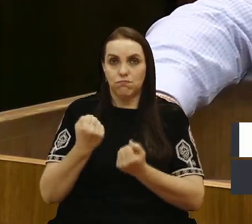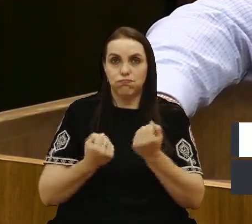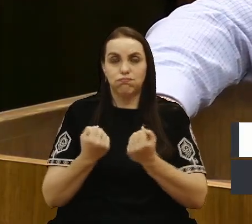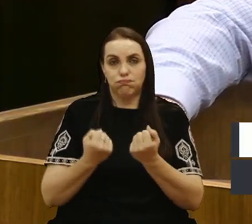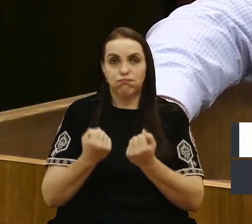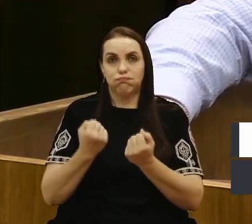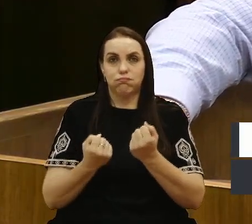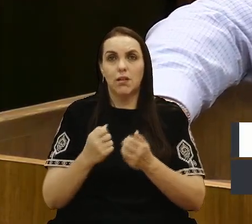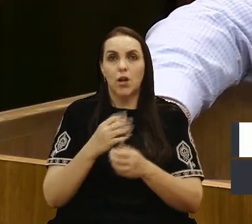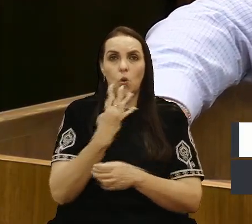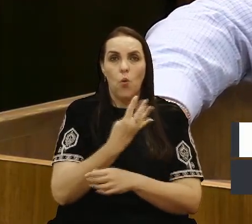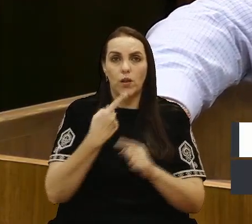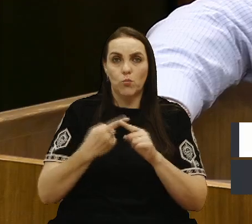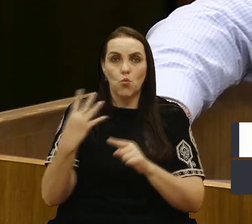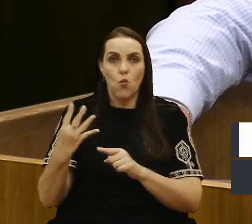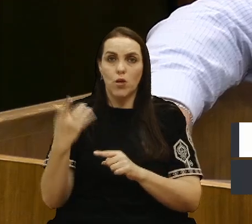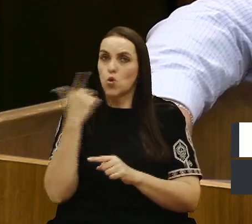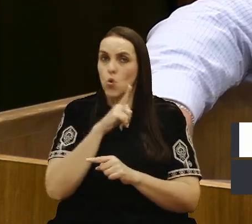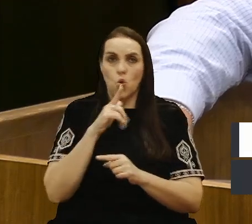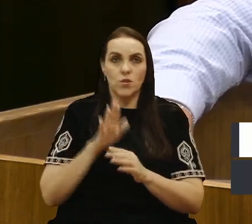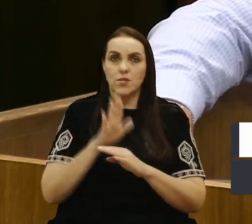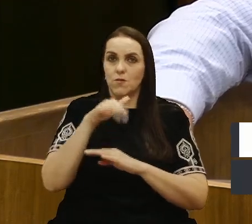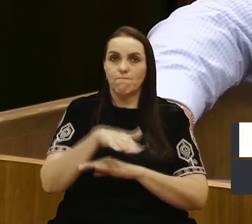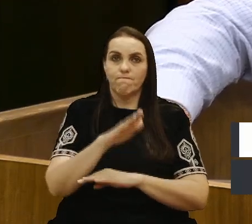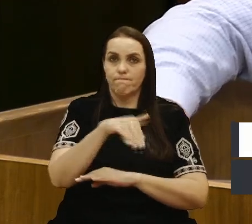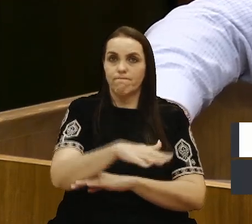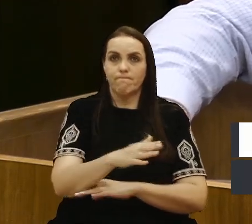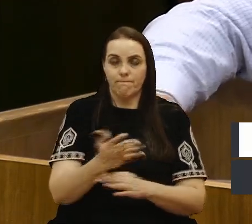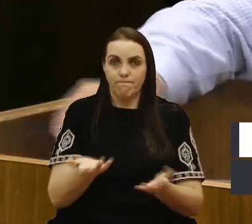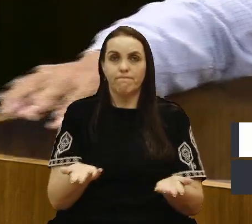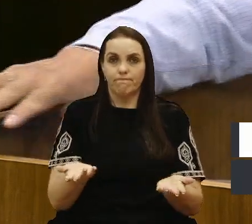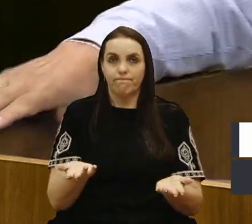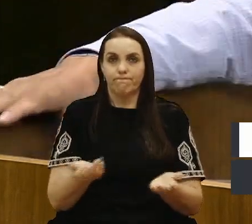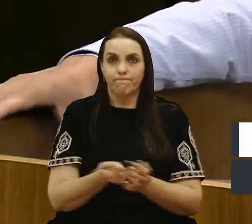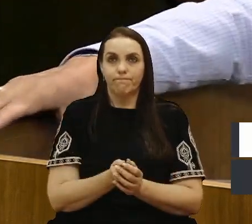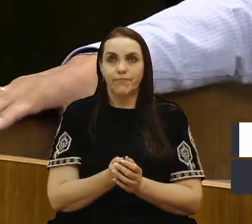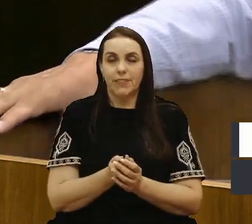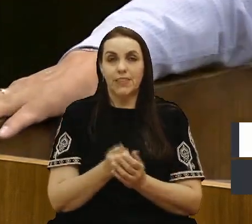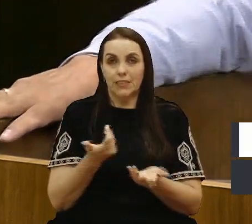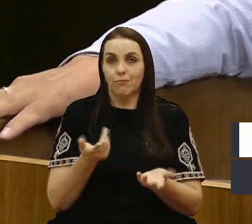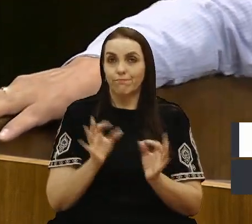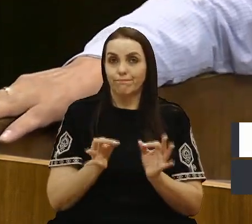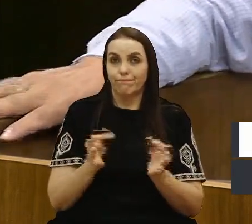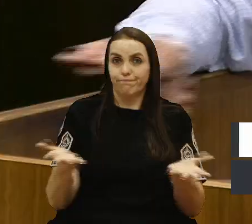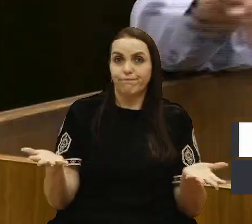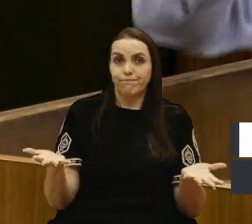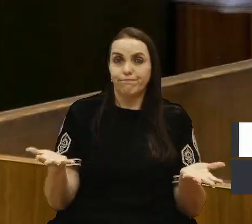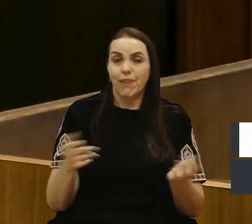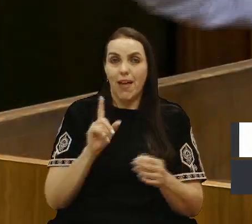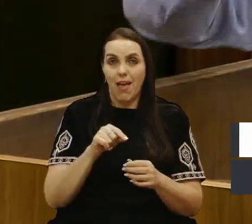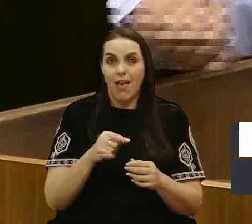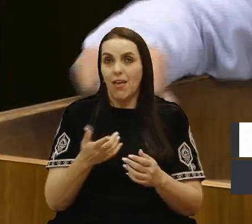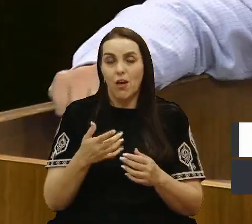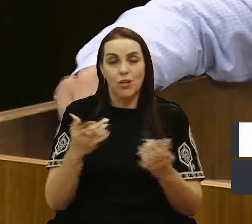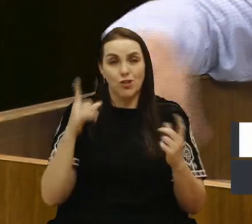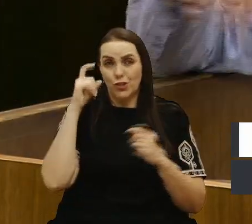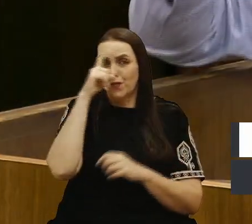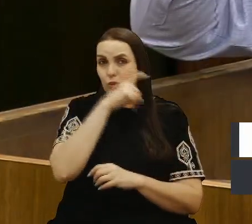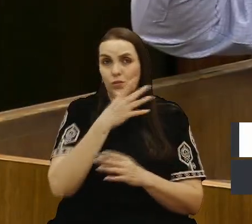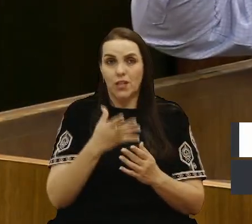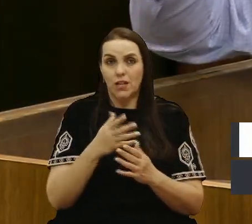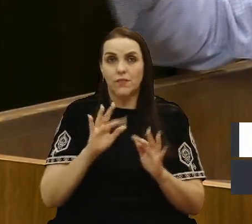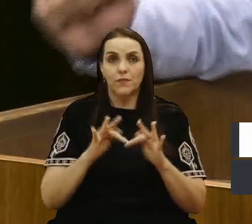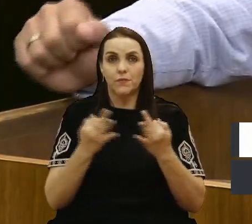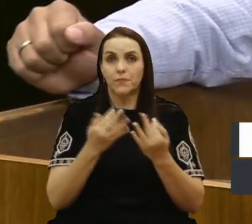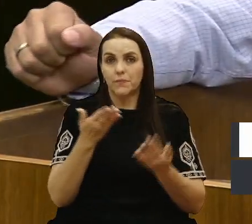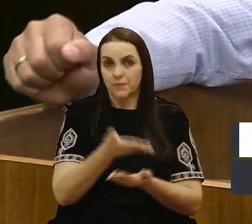às vezes não consigo passar. Turbo diesel, exatamente. Então, assim, ó, para vocês verem a dificuldade. Hoje, as famílias do Monte